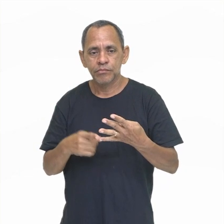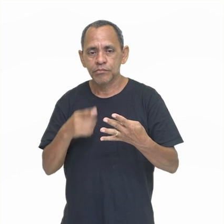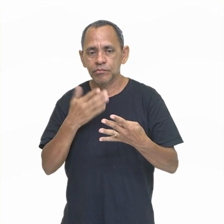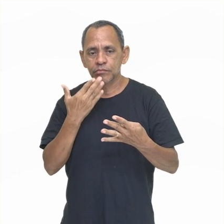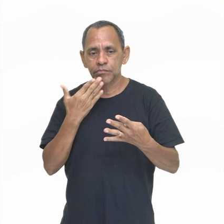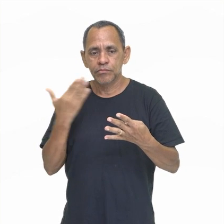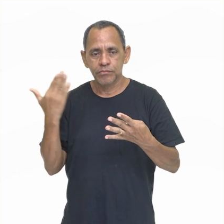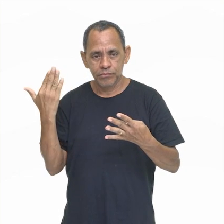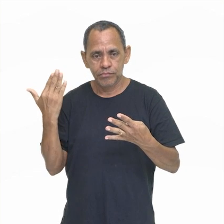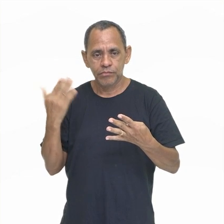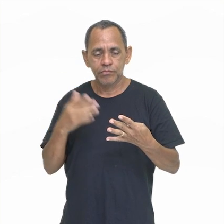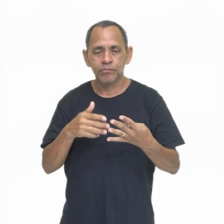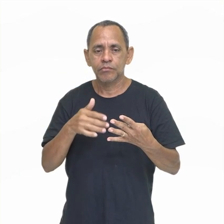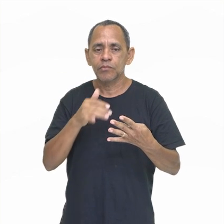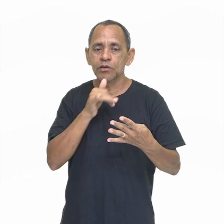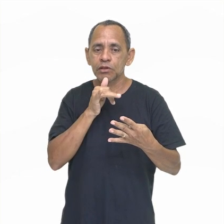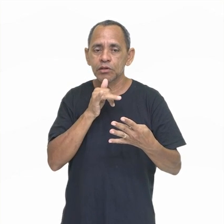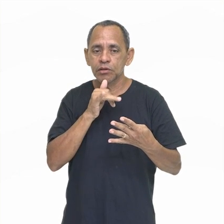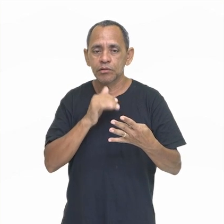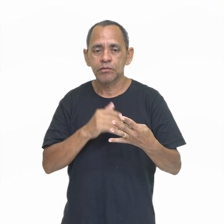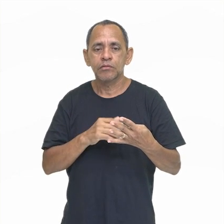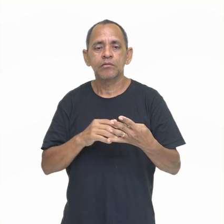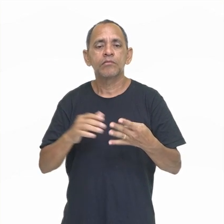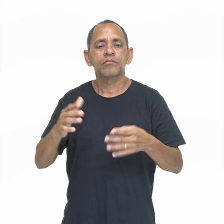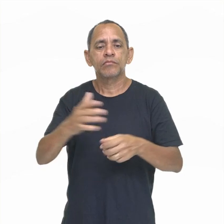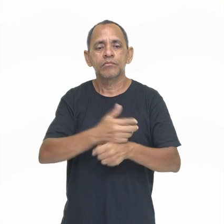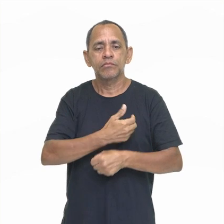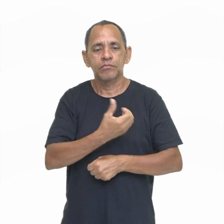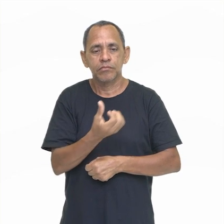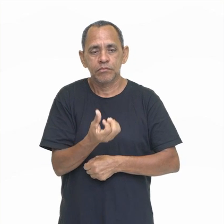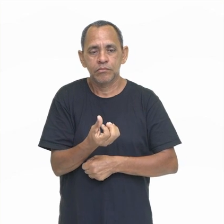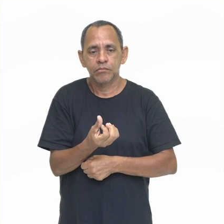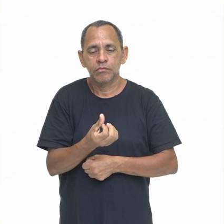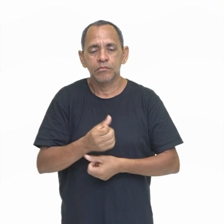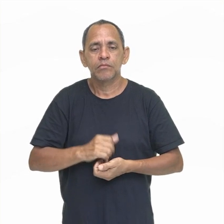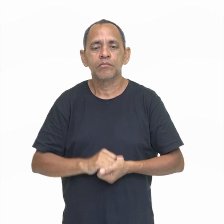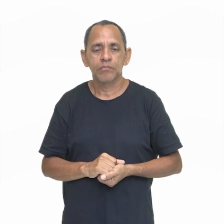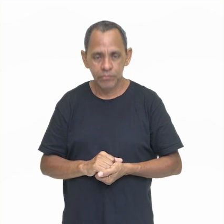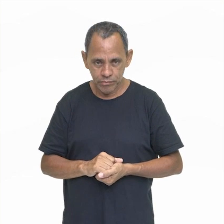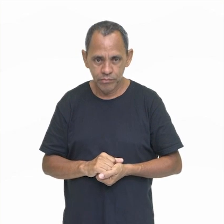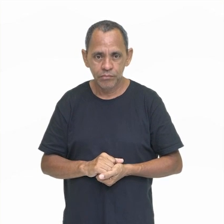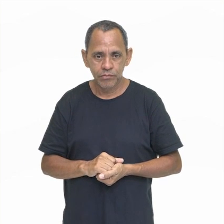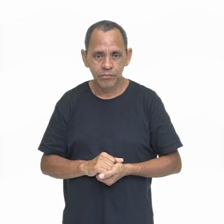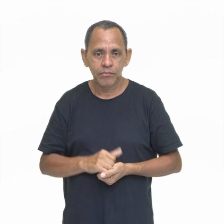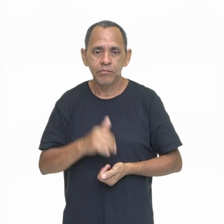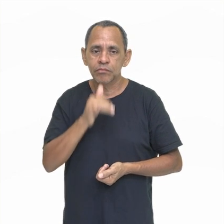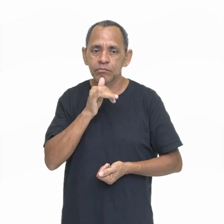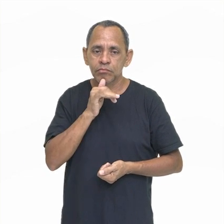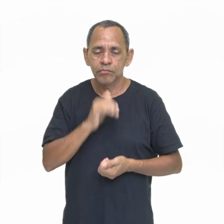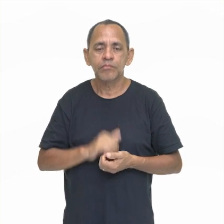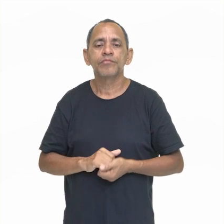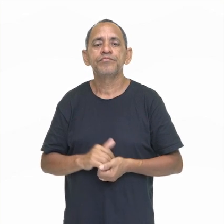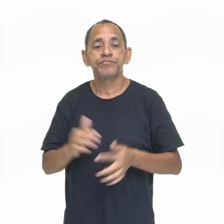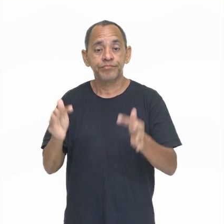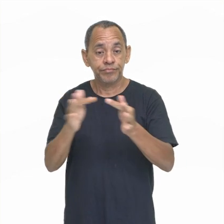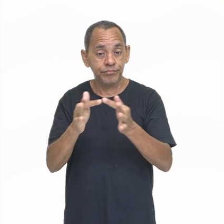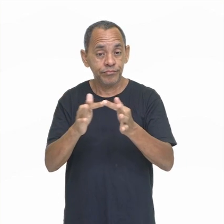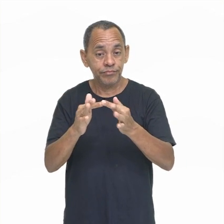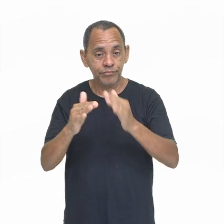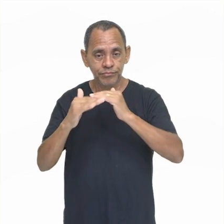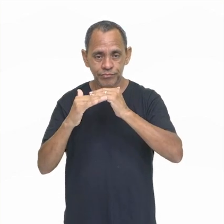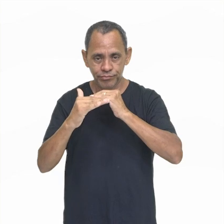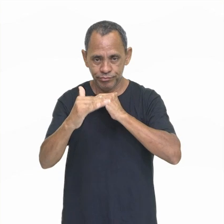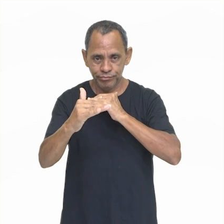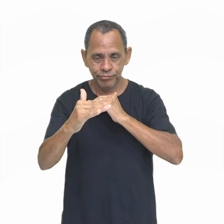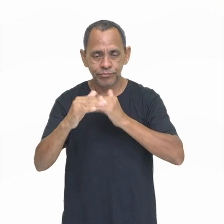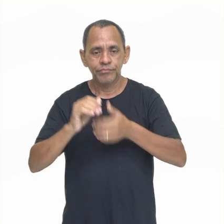FX = 6 tá esse aqui é um exemplo de uma função constante tá